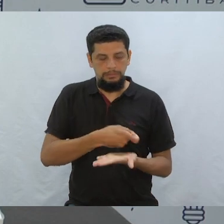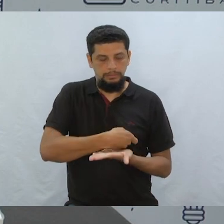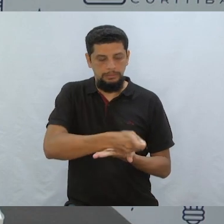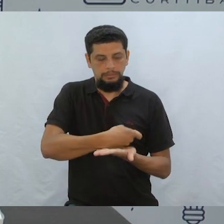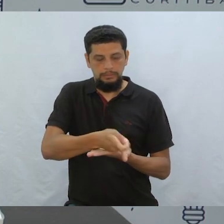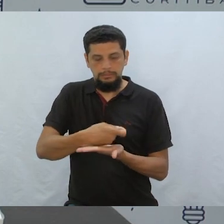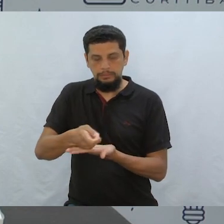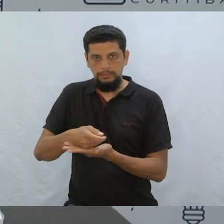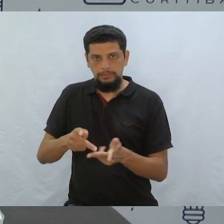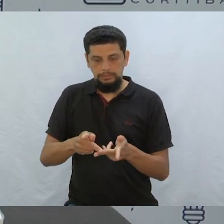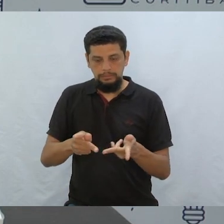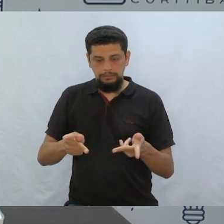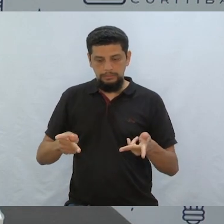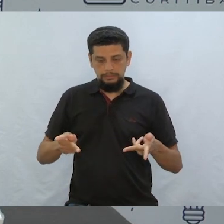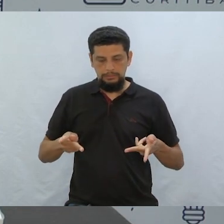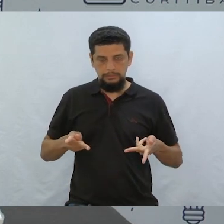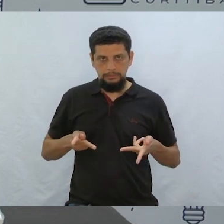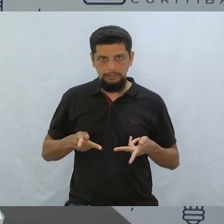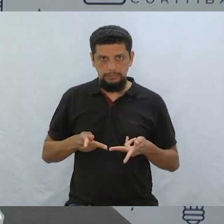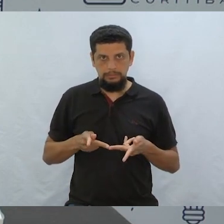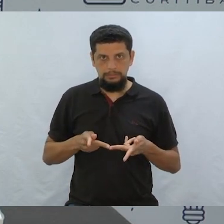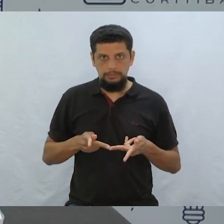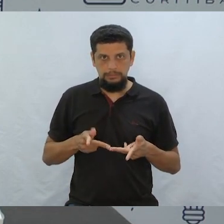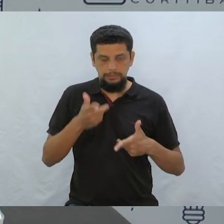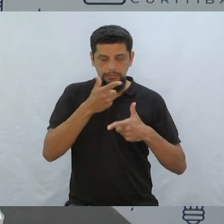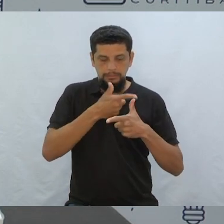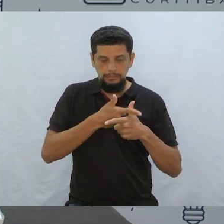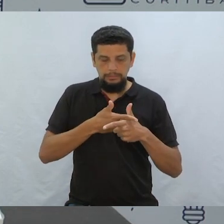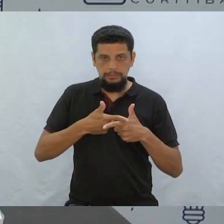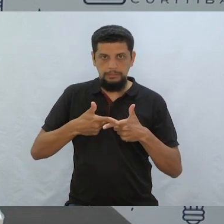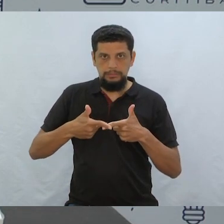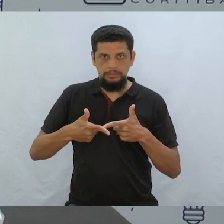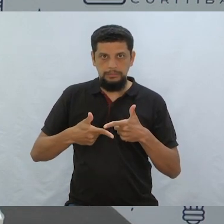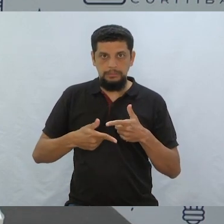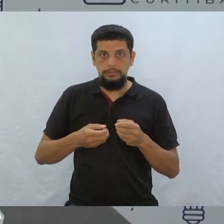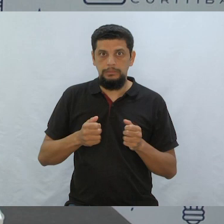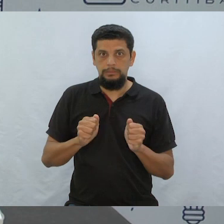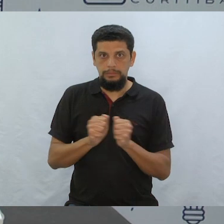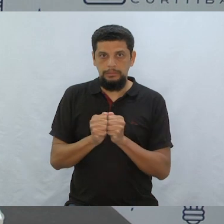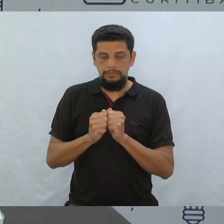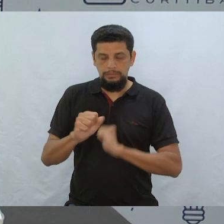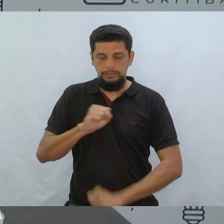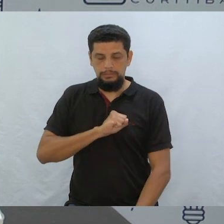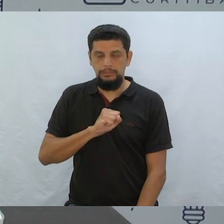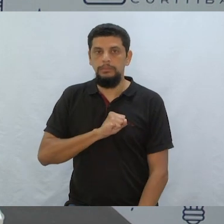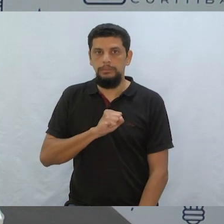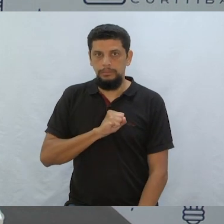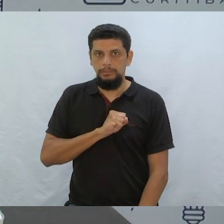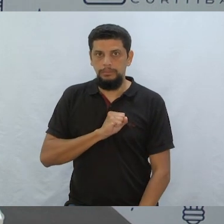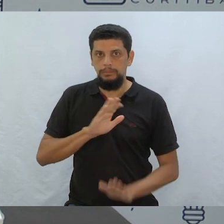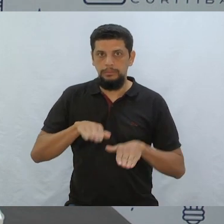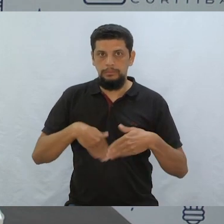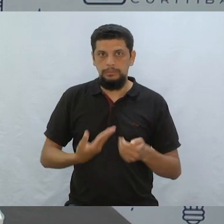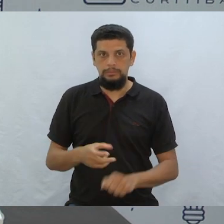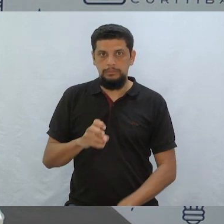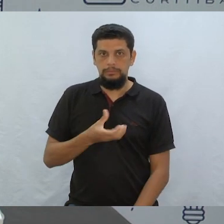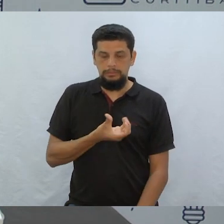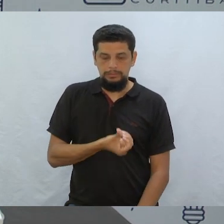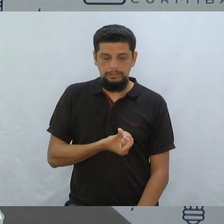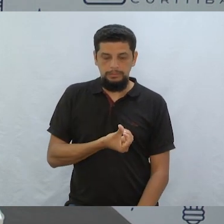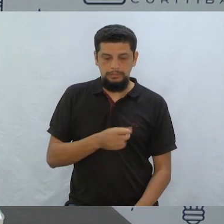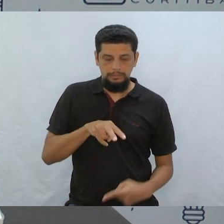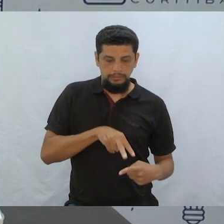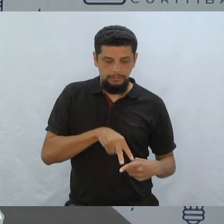essa distribuição das pizzas, né? Essa divisão com os números, né? Montando essa operação. Então, são